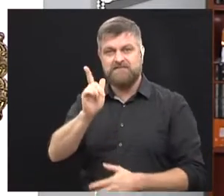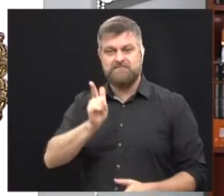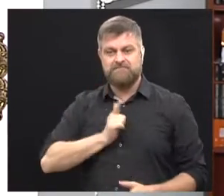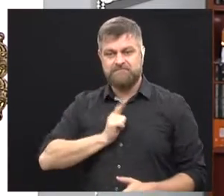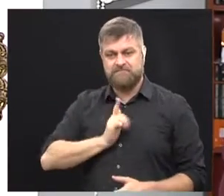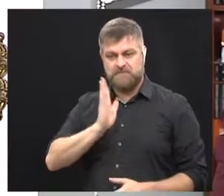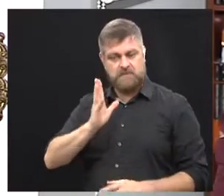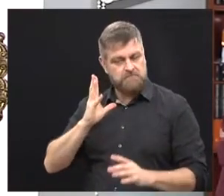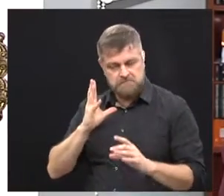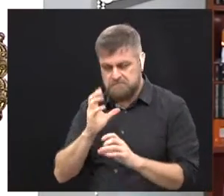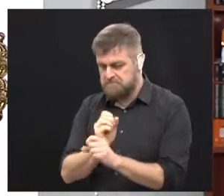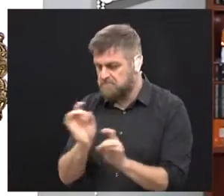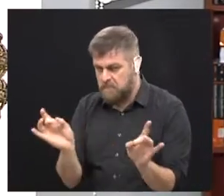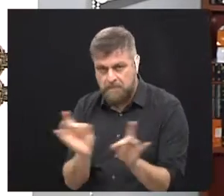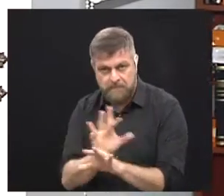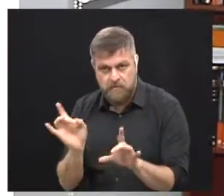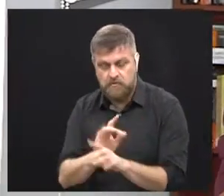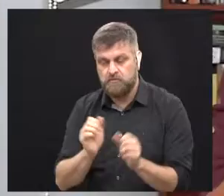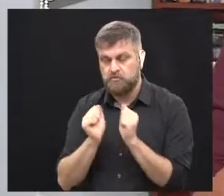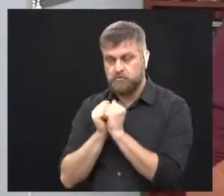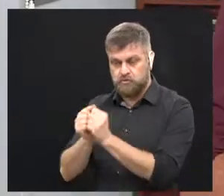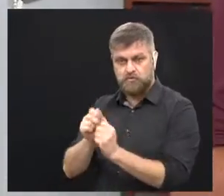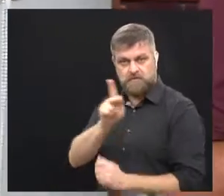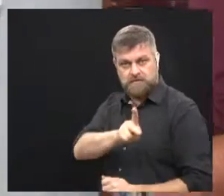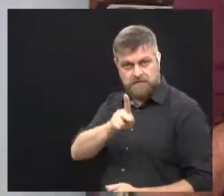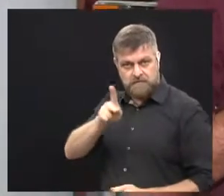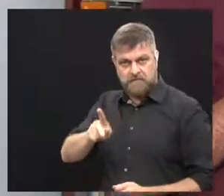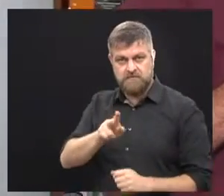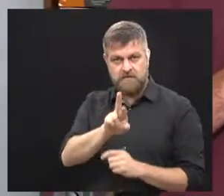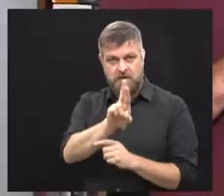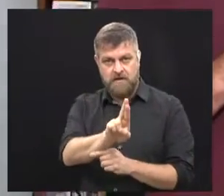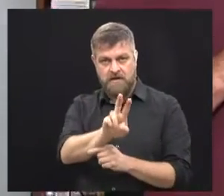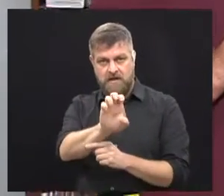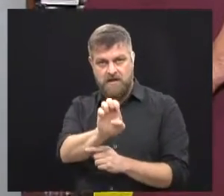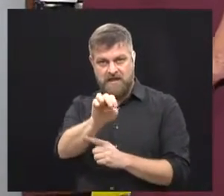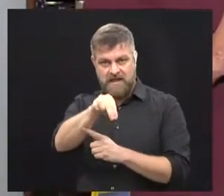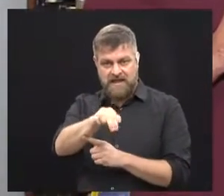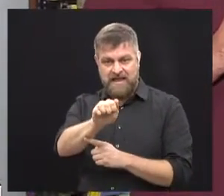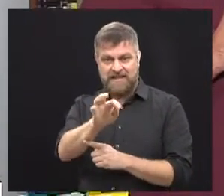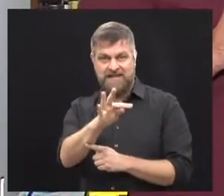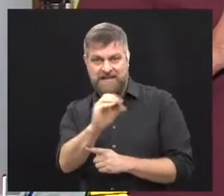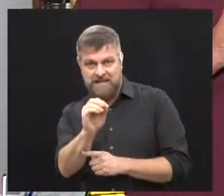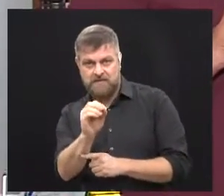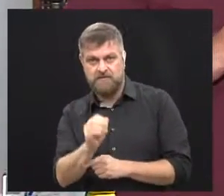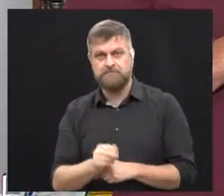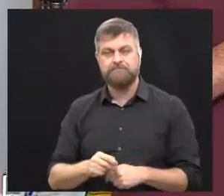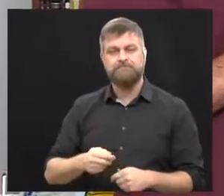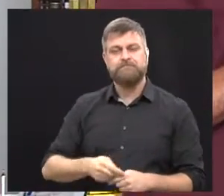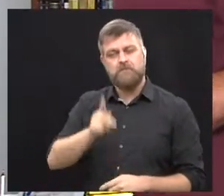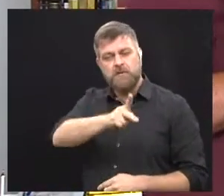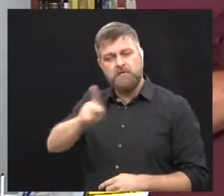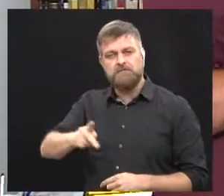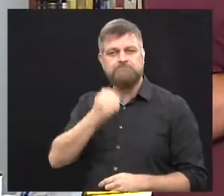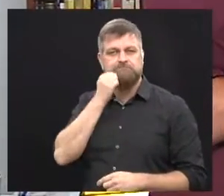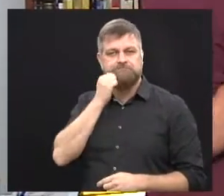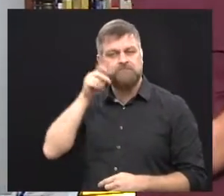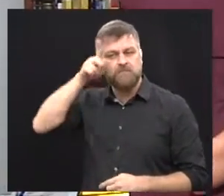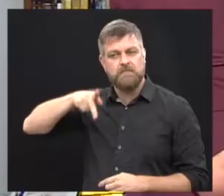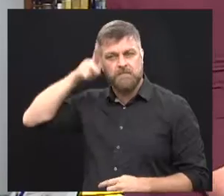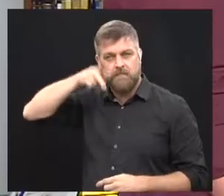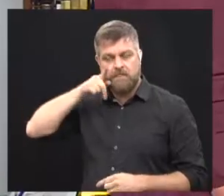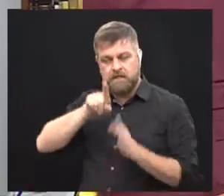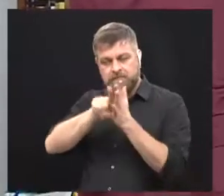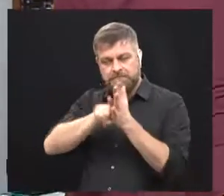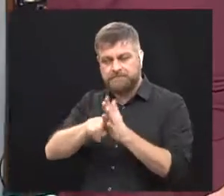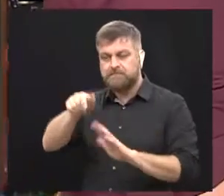já definida, e ao meu lado o professor Renato Delova, professor e cientista político, vai analisar esse